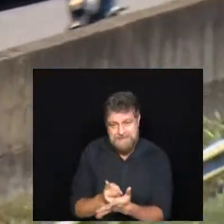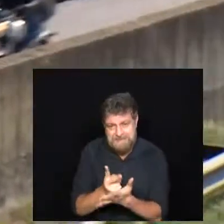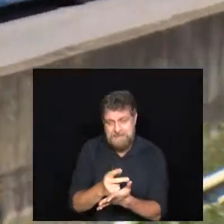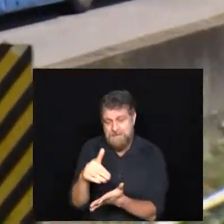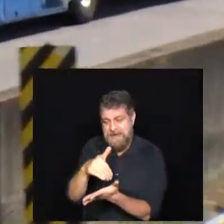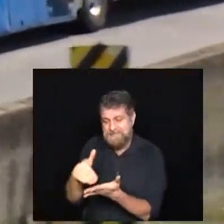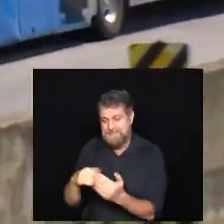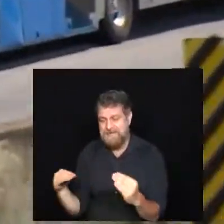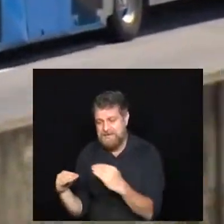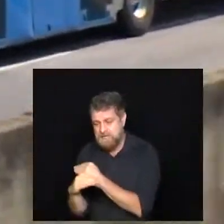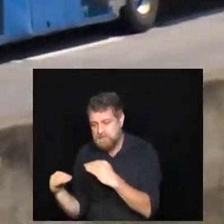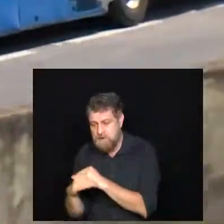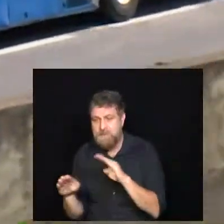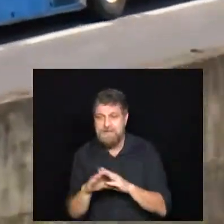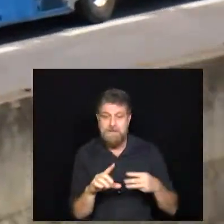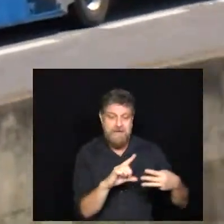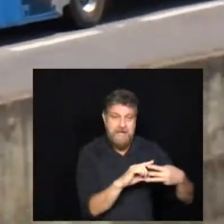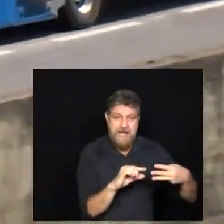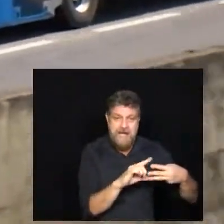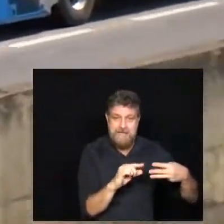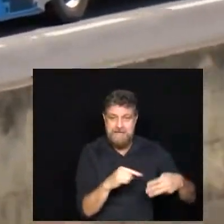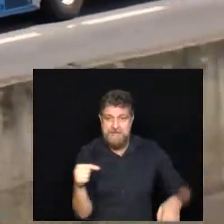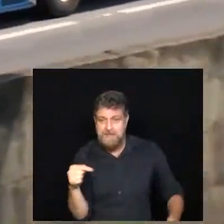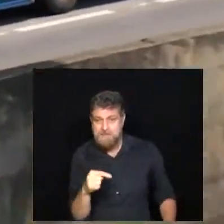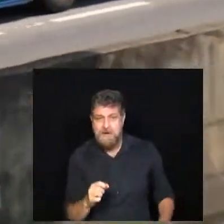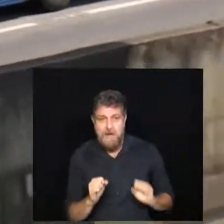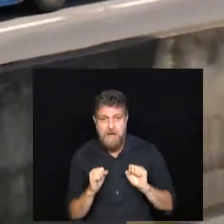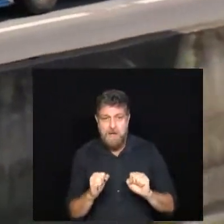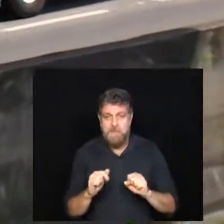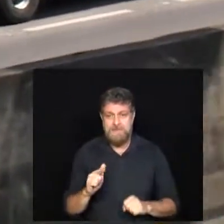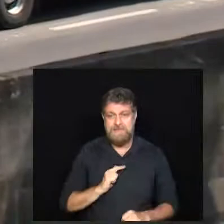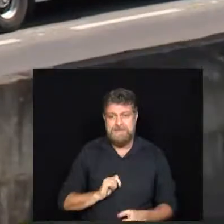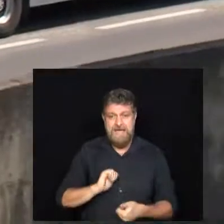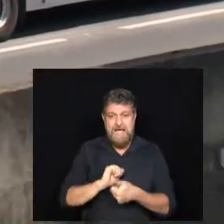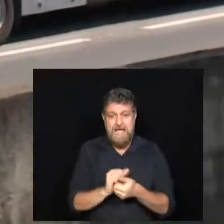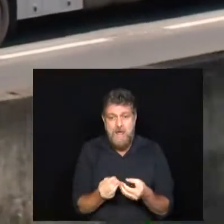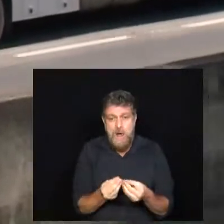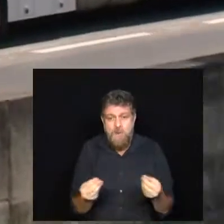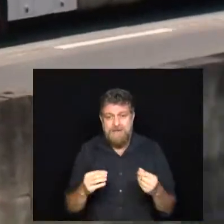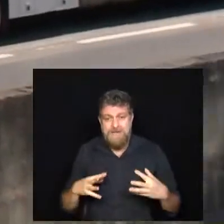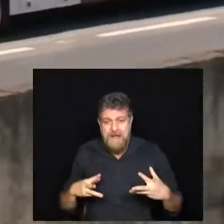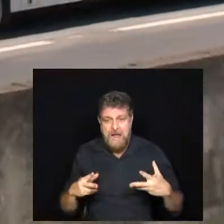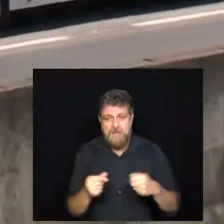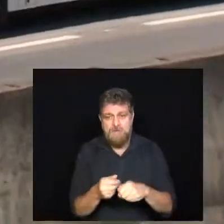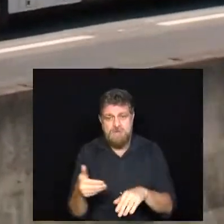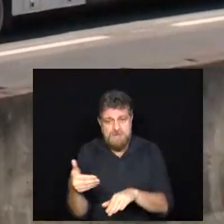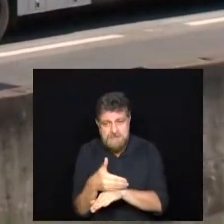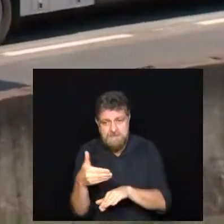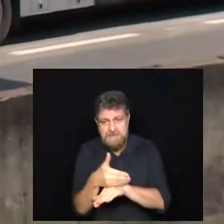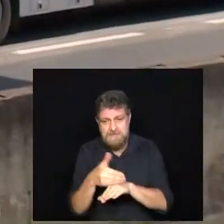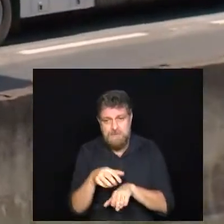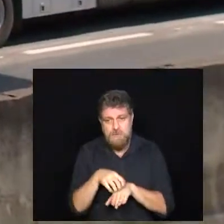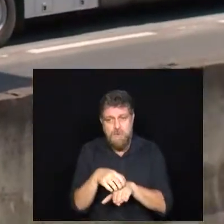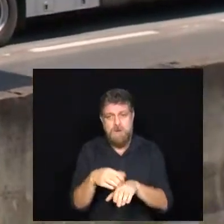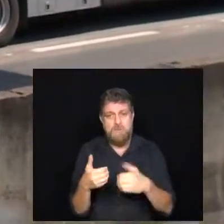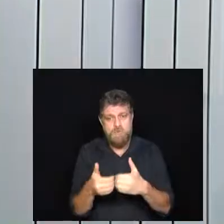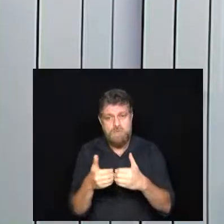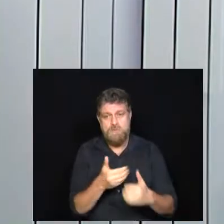de Transportes, a INDEC, para poder dar essa qualidade aí a todos os frequentadores do transporte público.